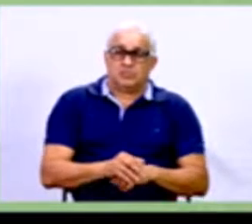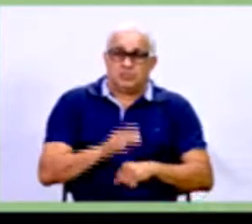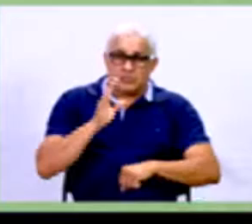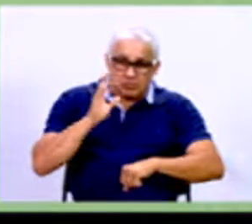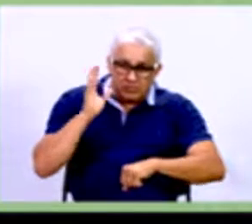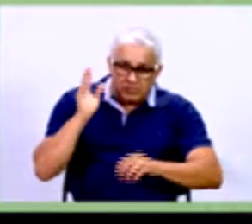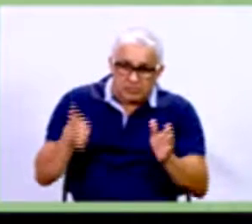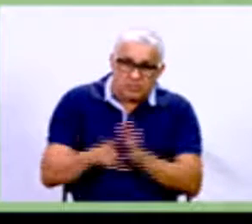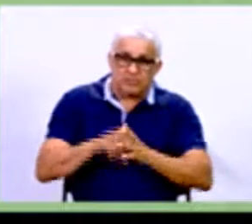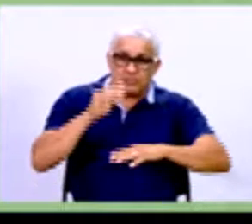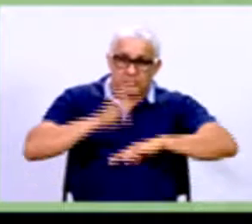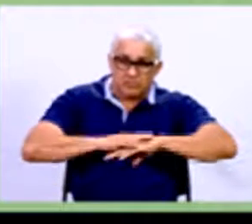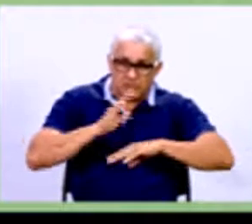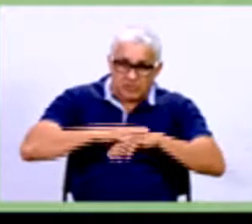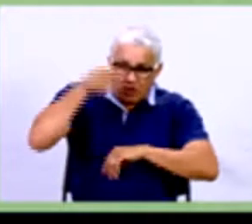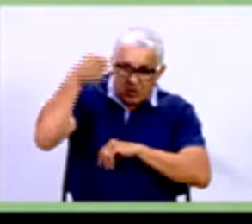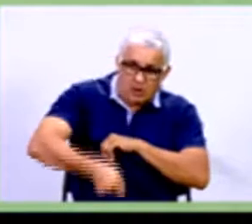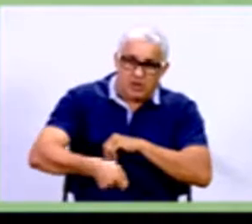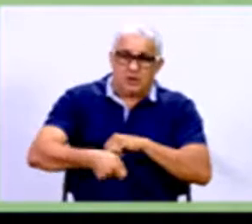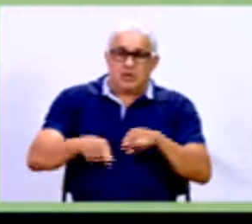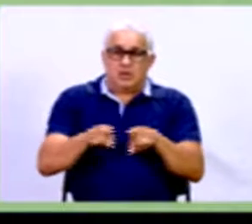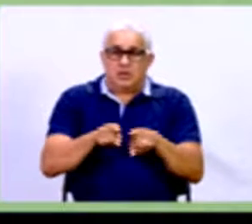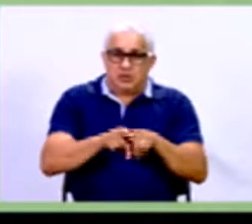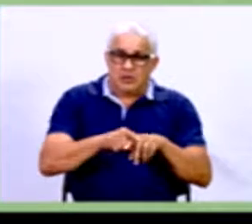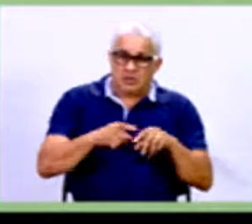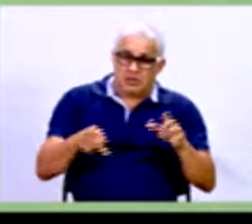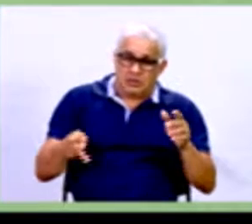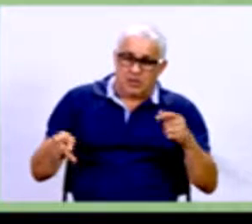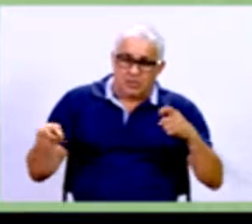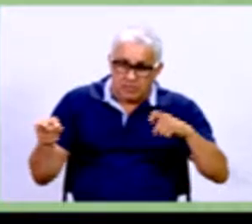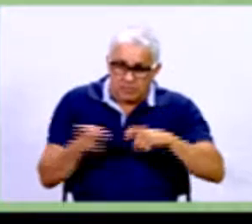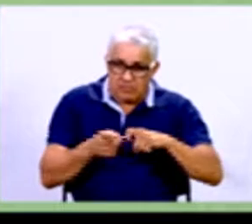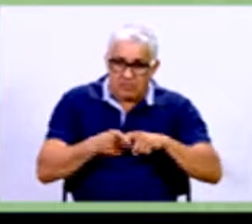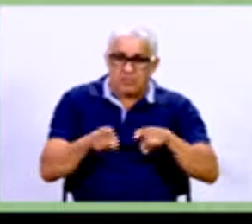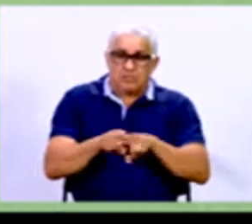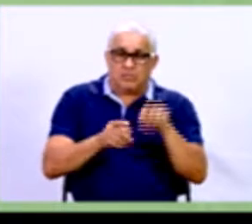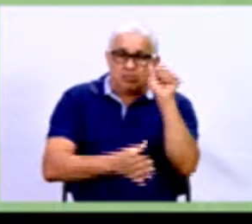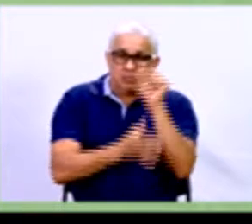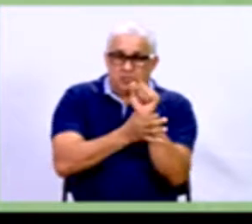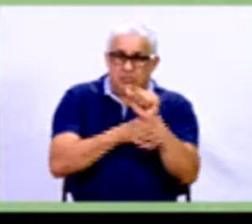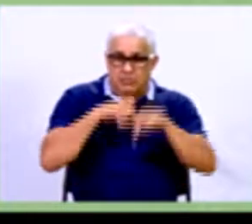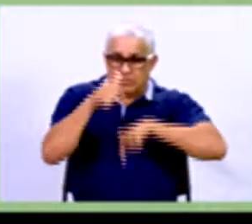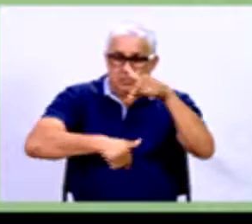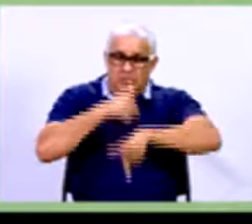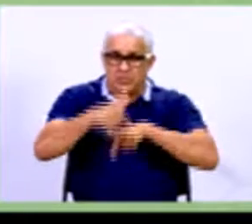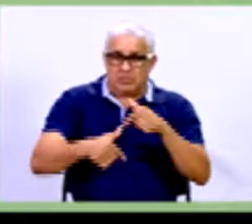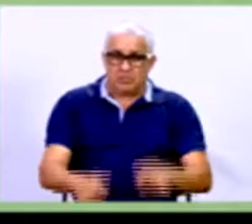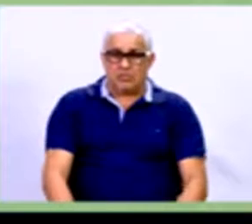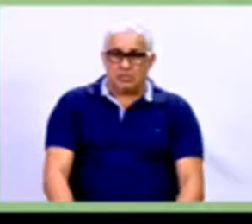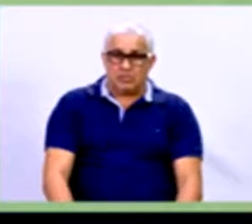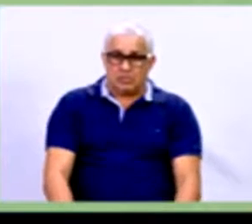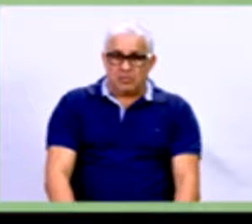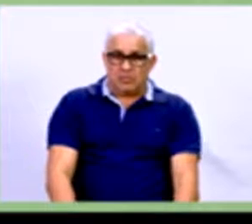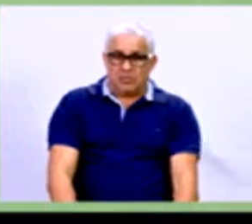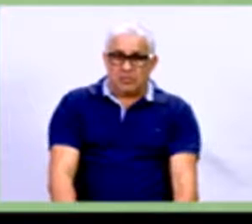procedimentos obrigatórios relacionados à medicina e à segurança do trabalho. Então,